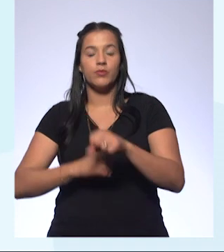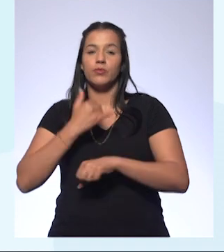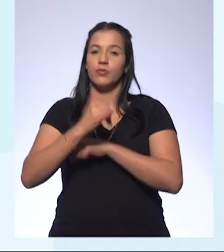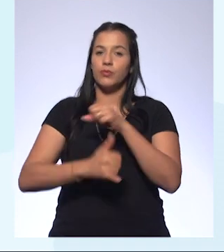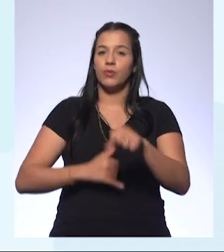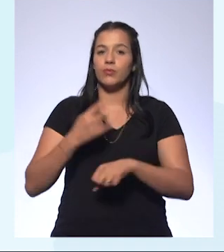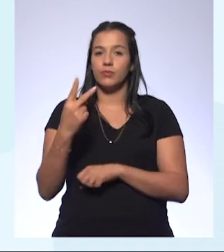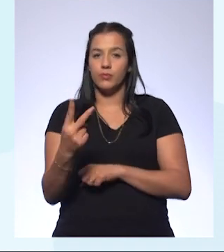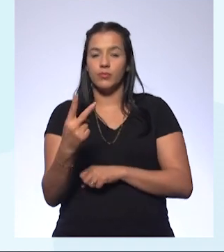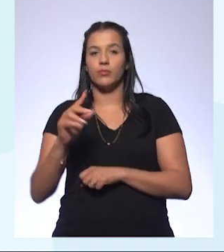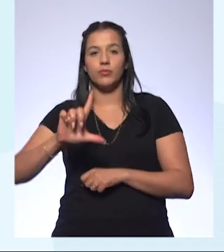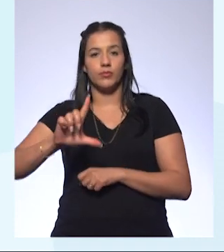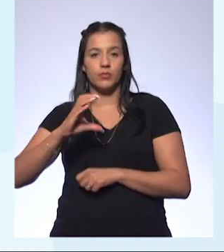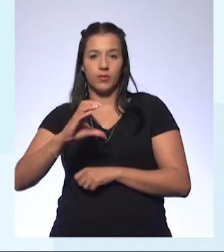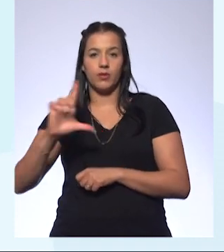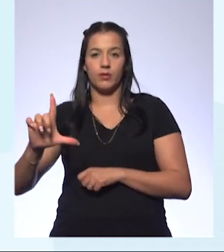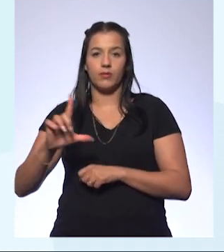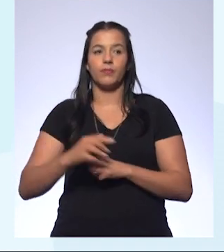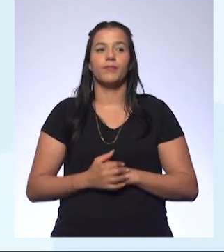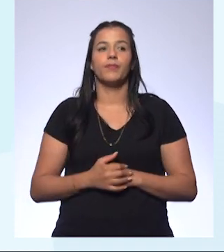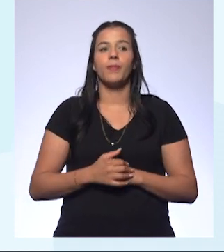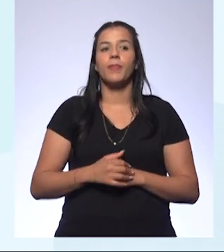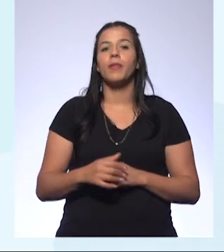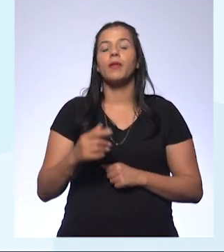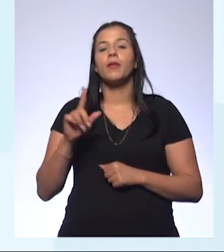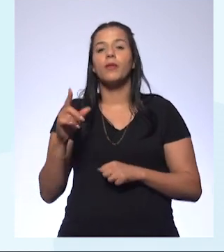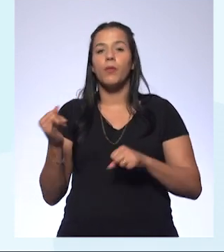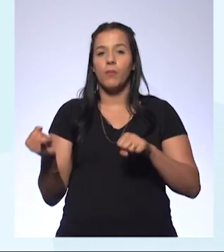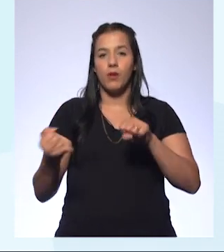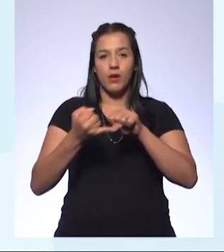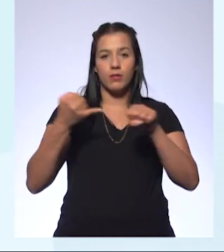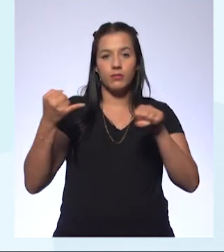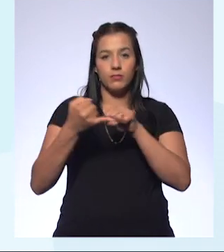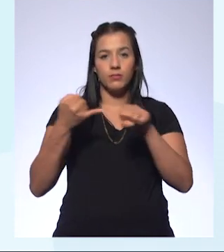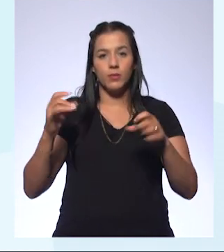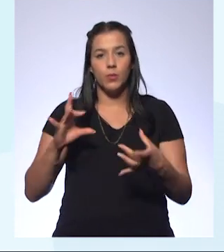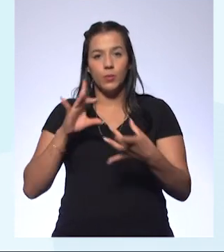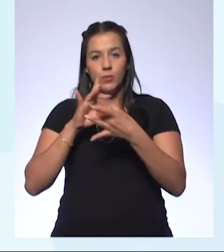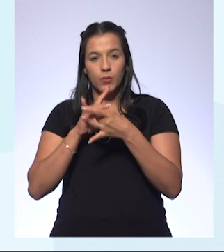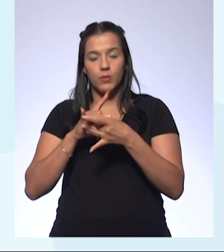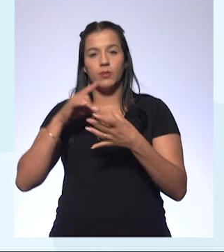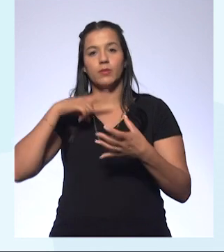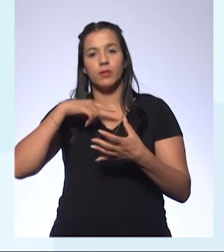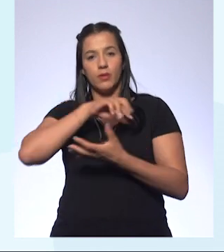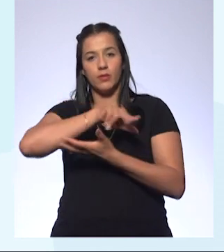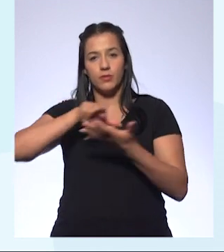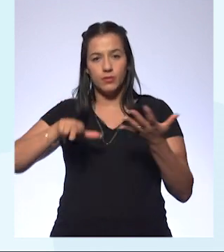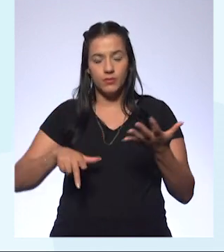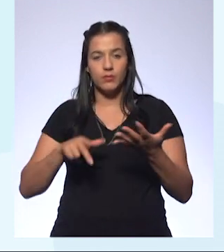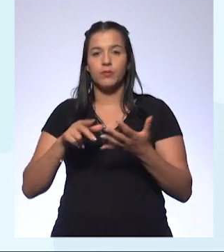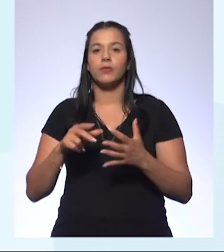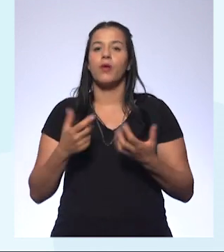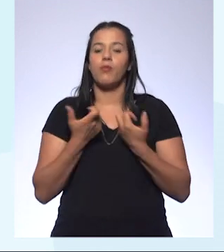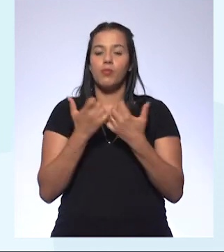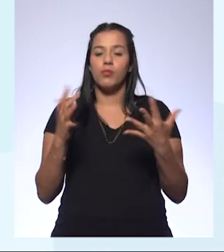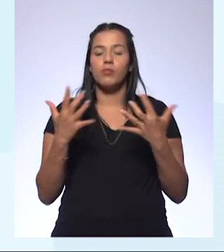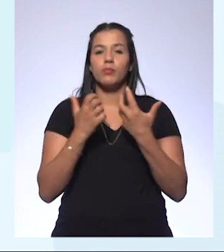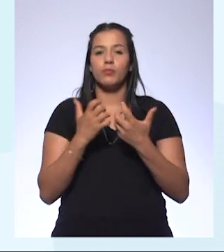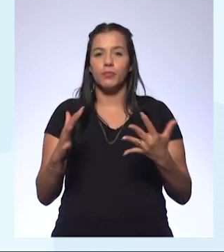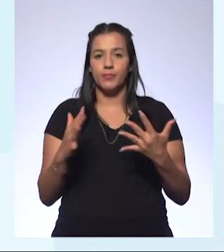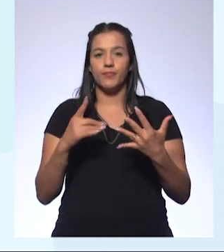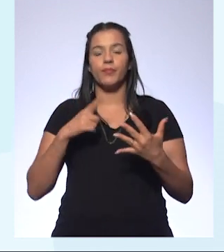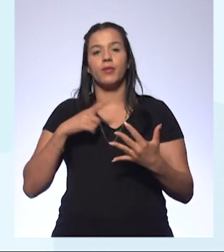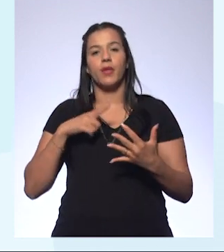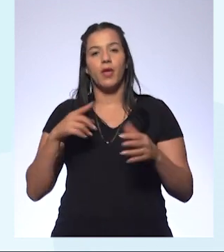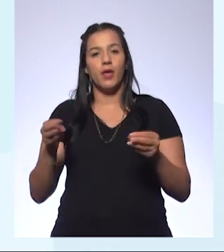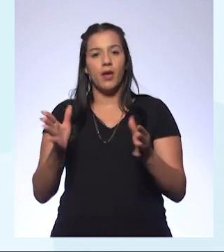cloro. Numa ligação iônica, nós temos compostos formando os cristais, são substâncias